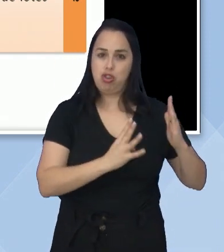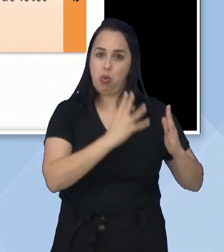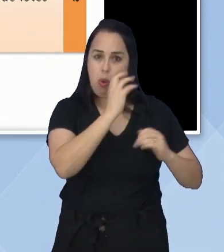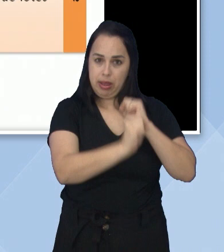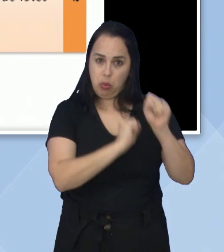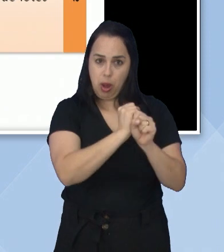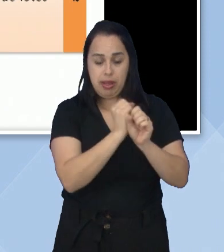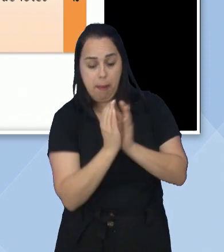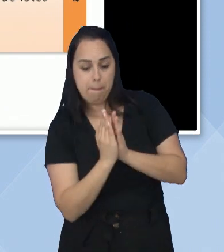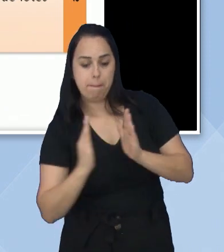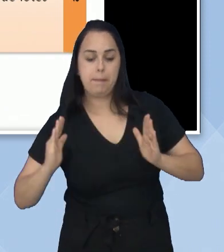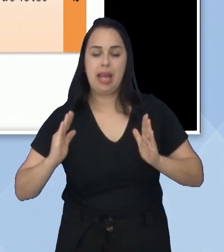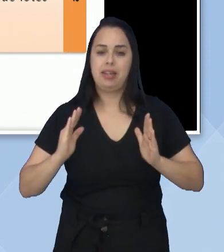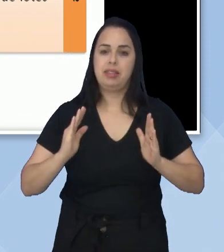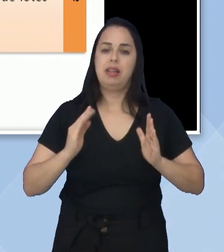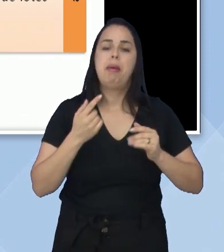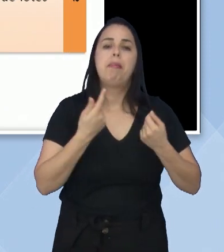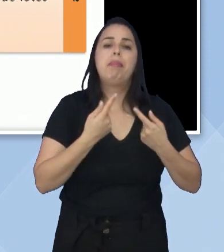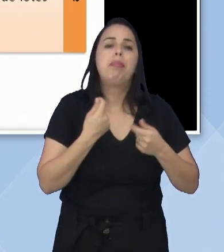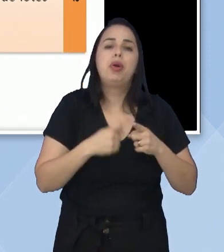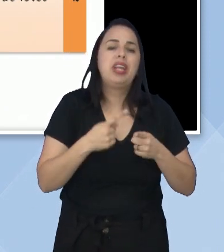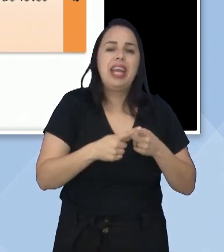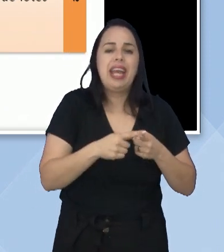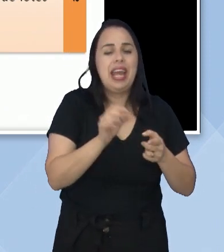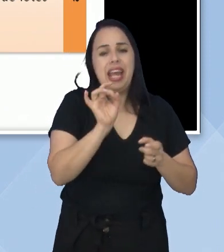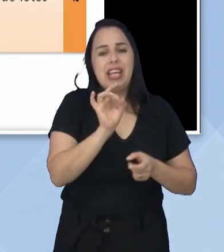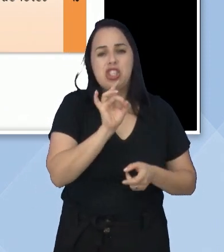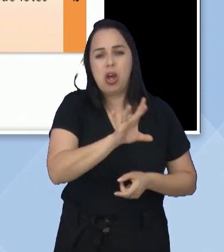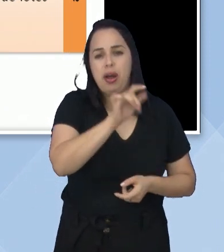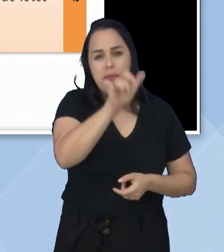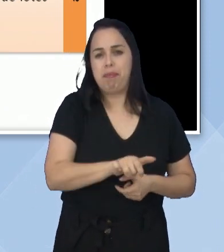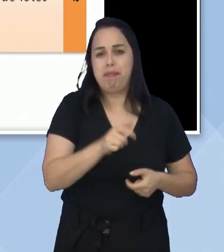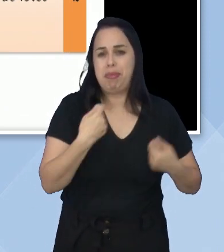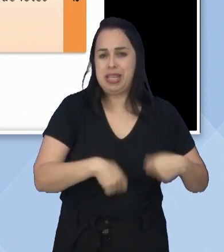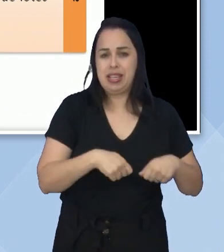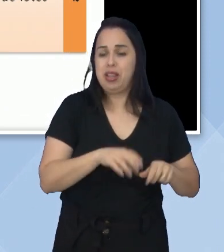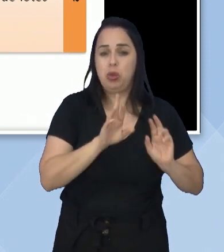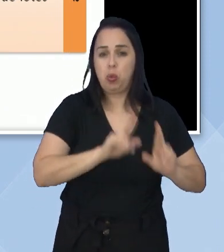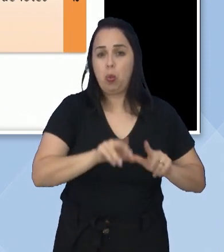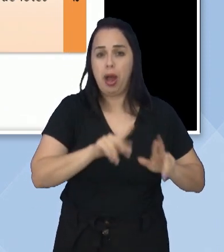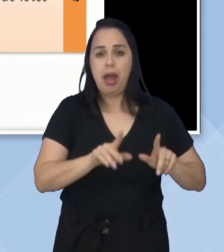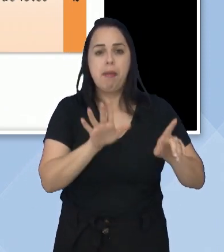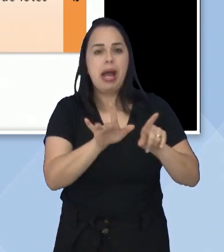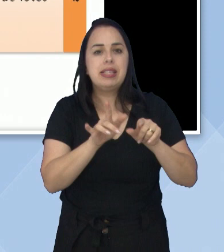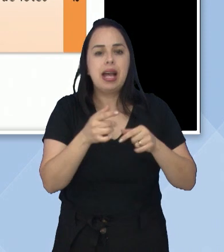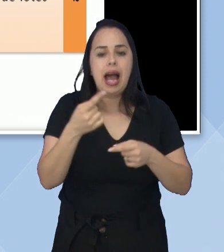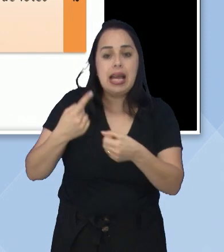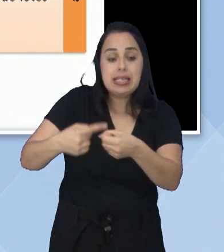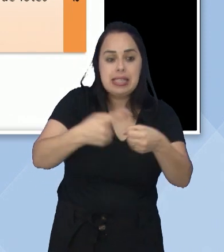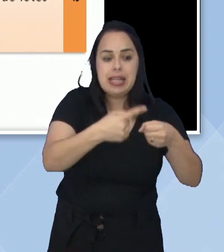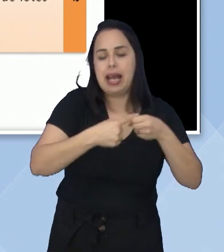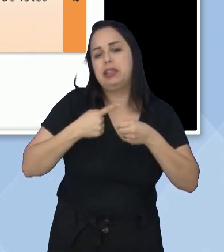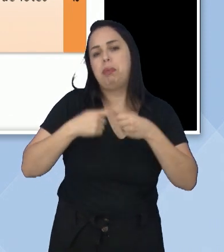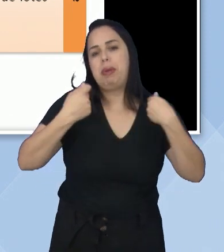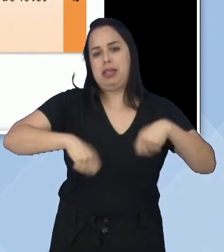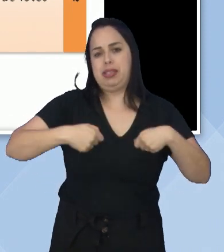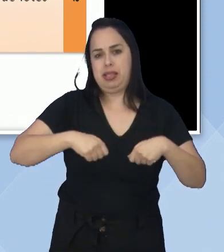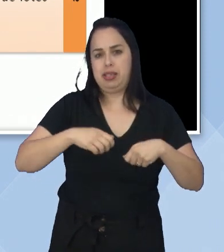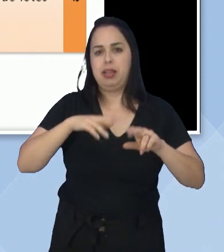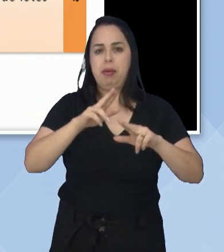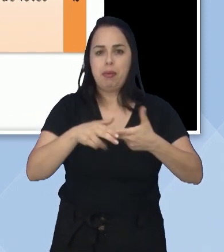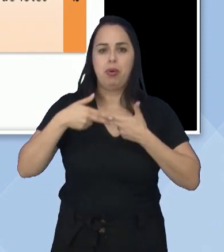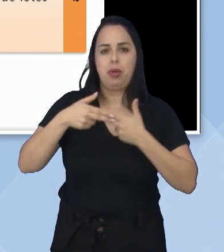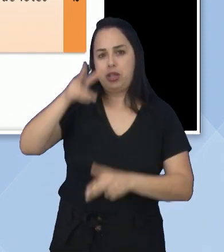para uma vontade dele por uma necessidade dele mas sim também por uma necessidade da cidade então na medida que a prefeitura